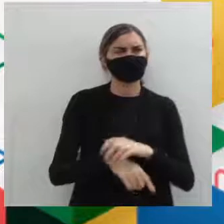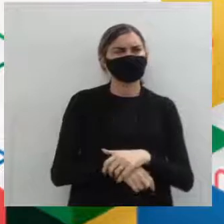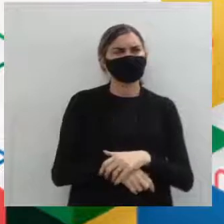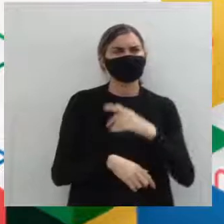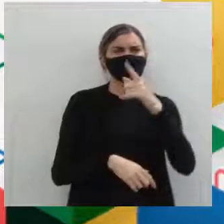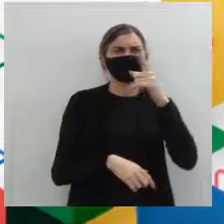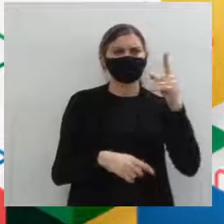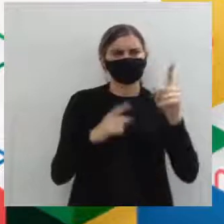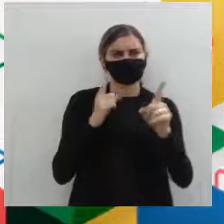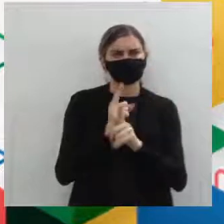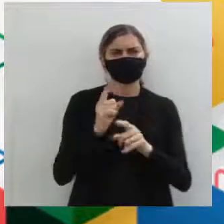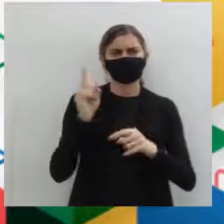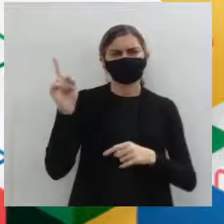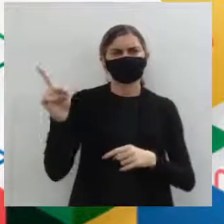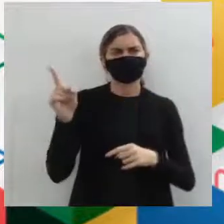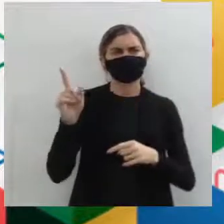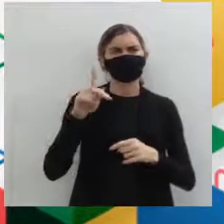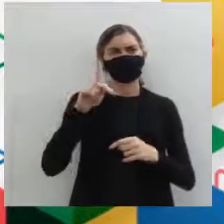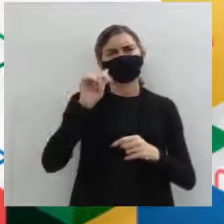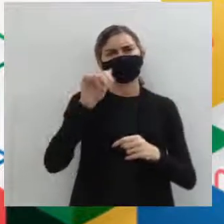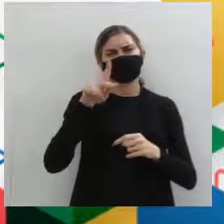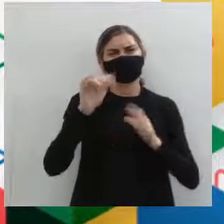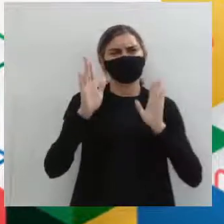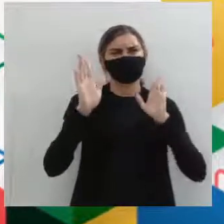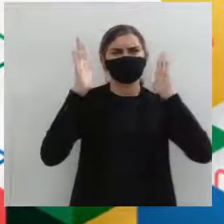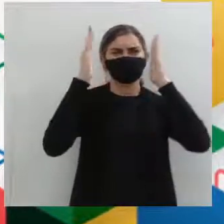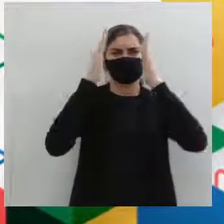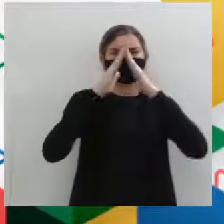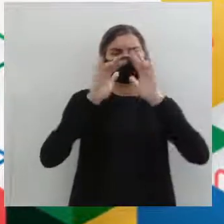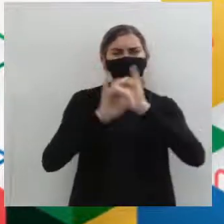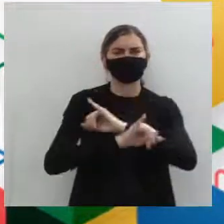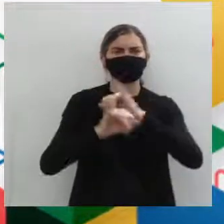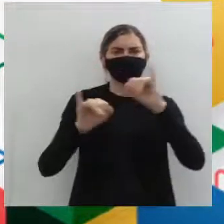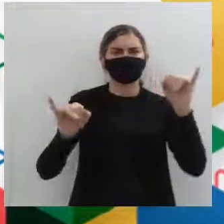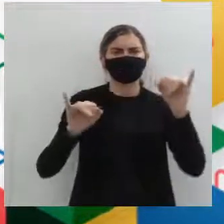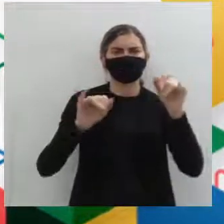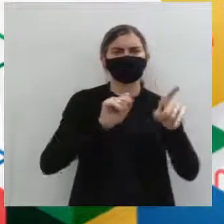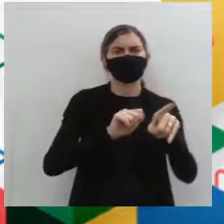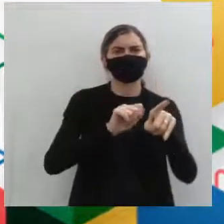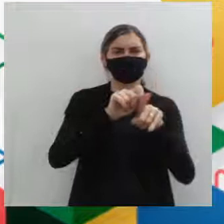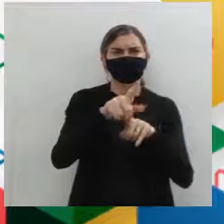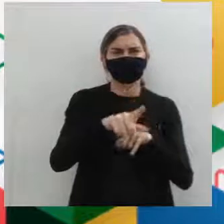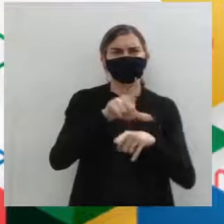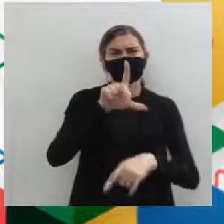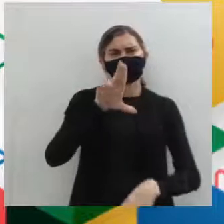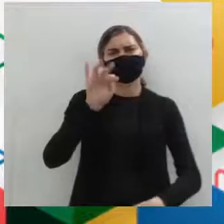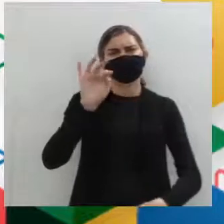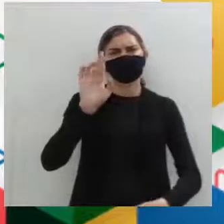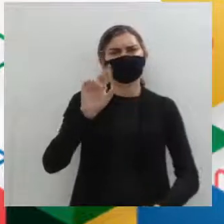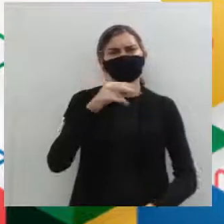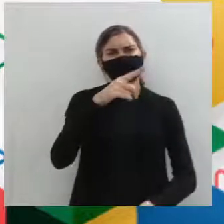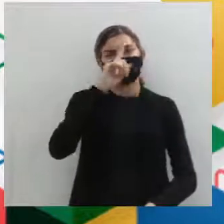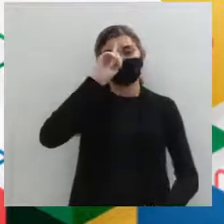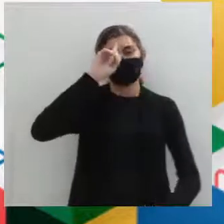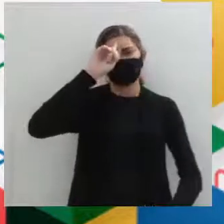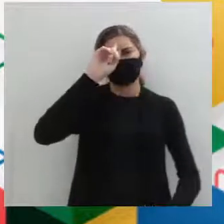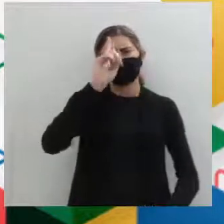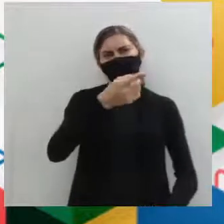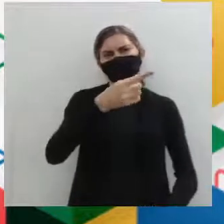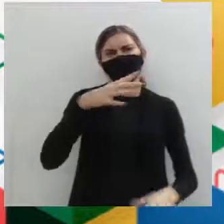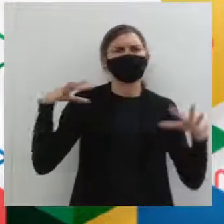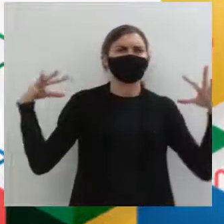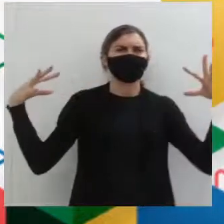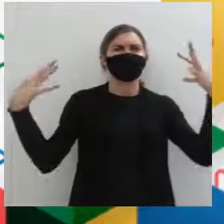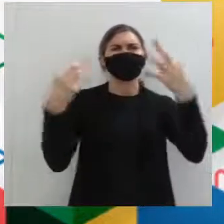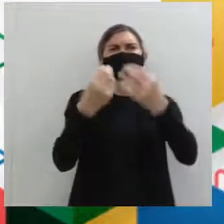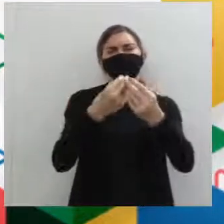Em contrapartida, o Papa, após declarada a excomunhão de Lutero, manda que todas